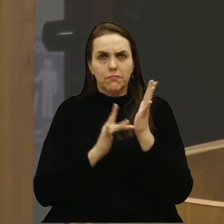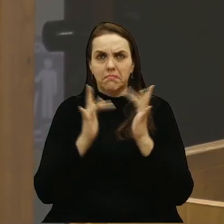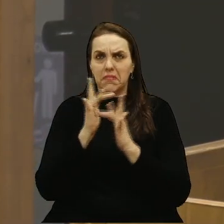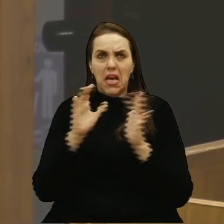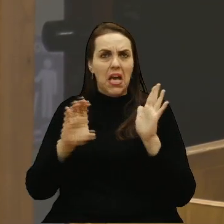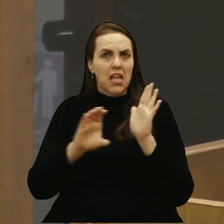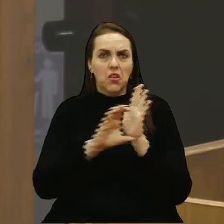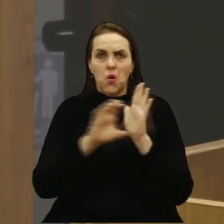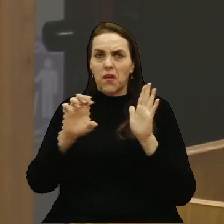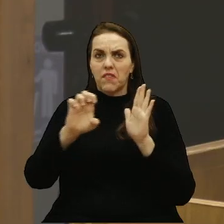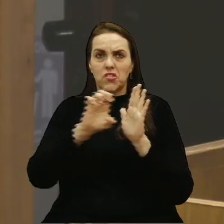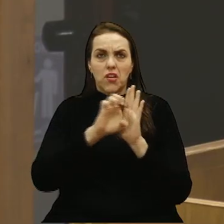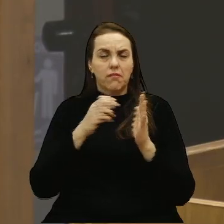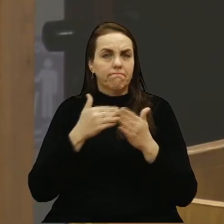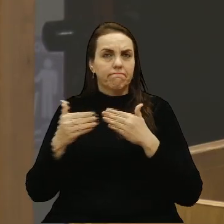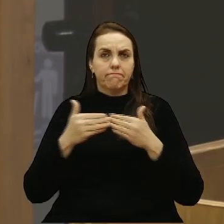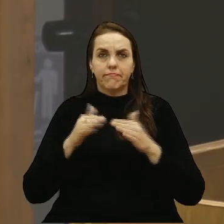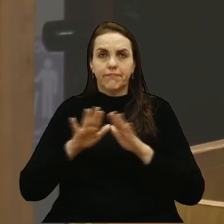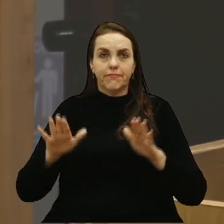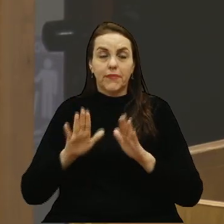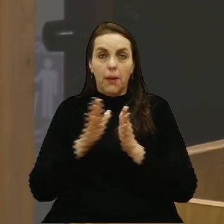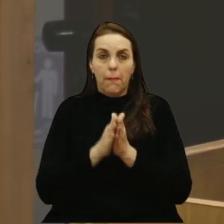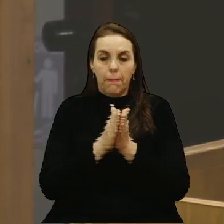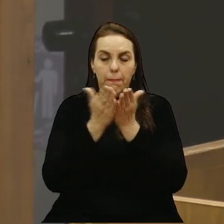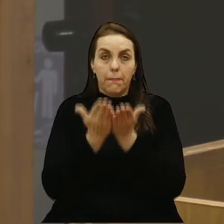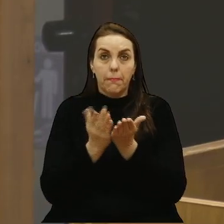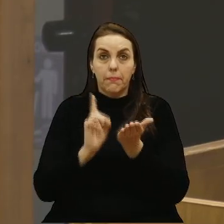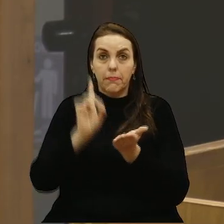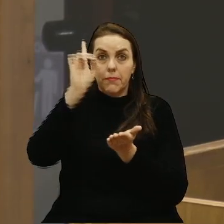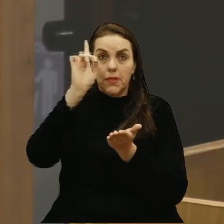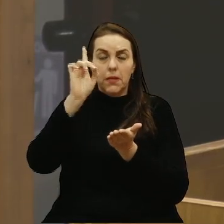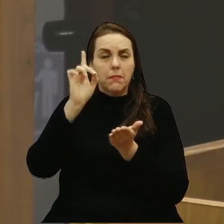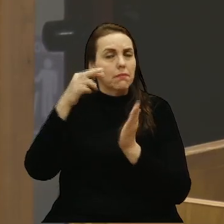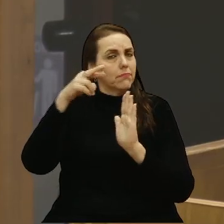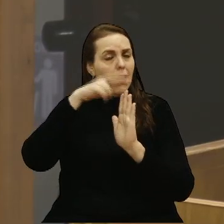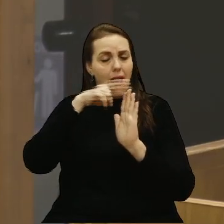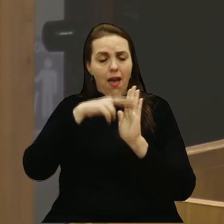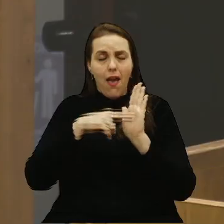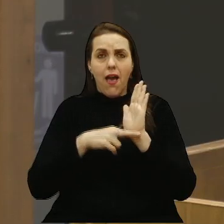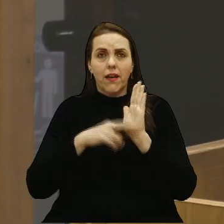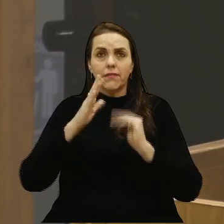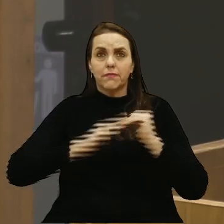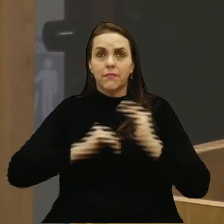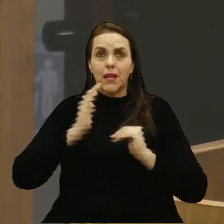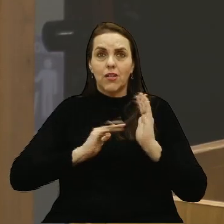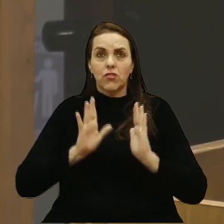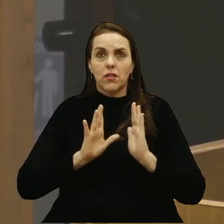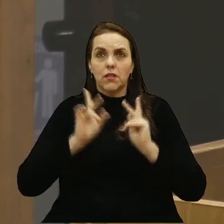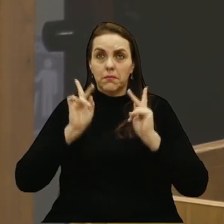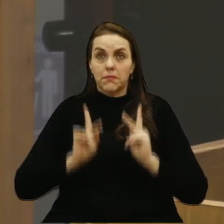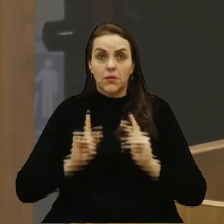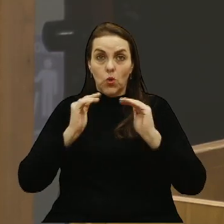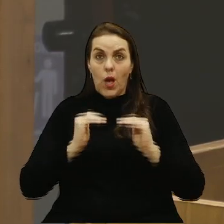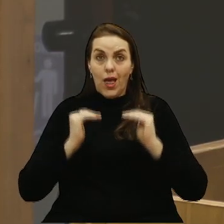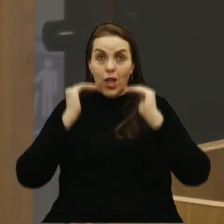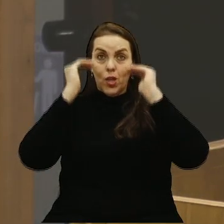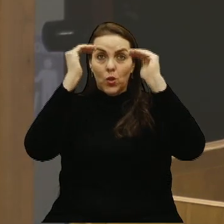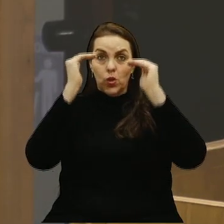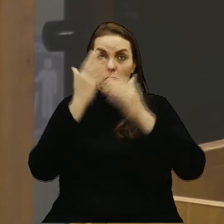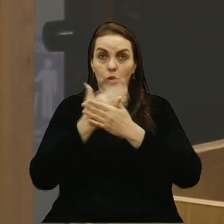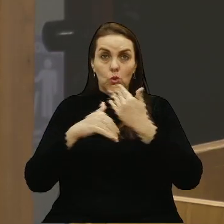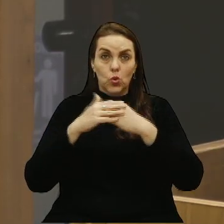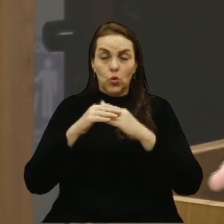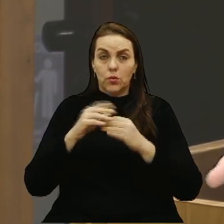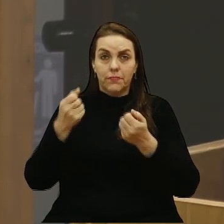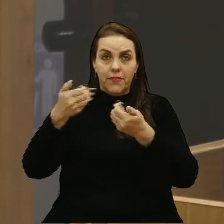evangélicos, temos a Bíblia como manual de regra de fé e prática, né, e lá está escrito que nenhuma autoridade provém a não ser do próprio Deus.